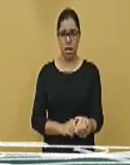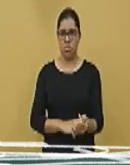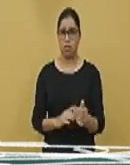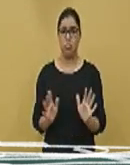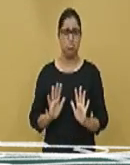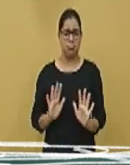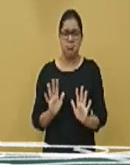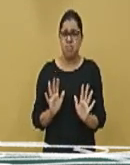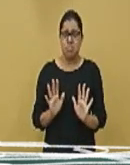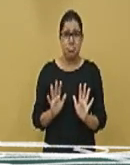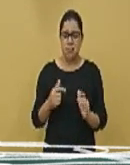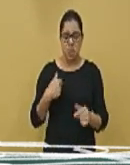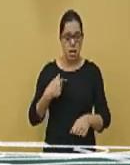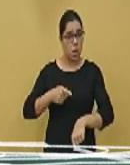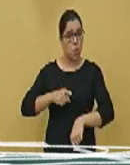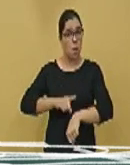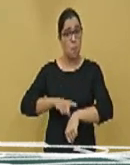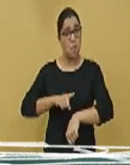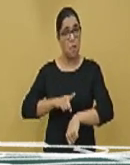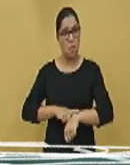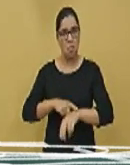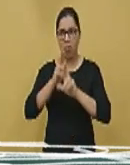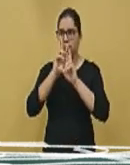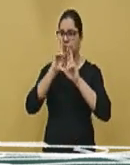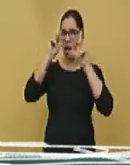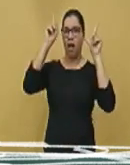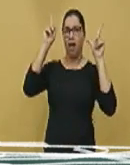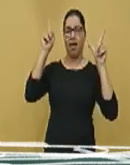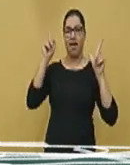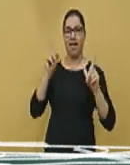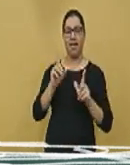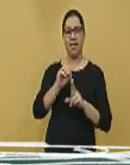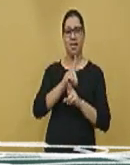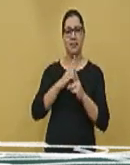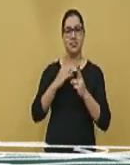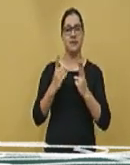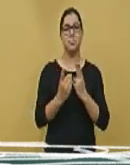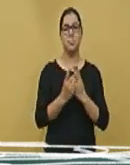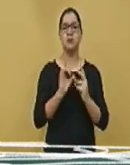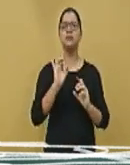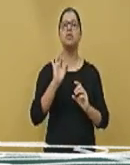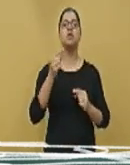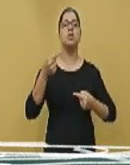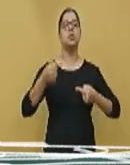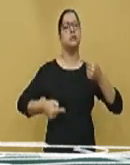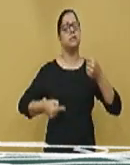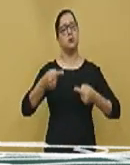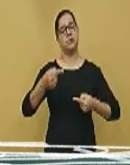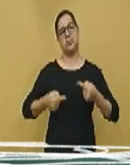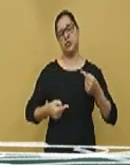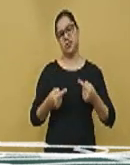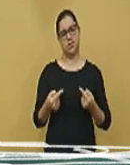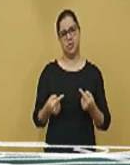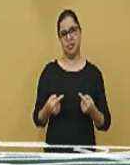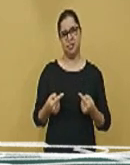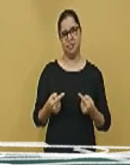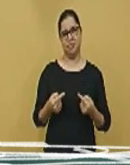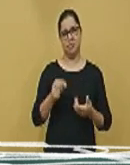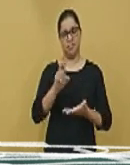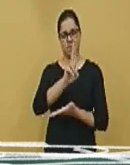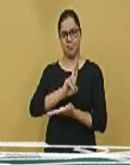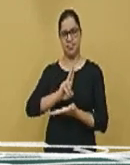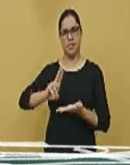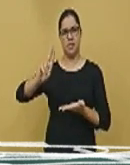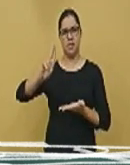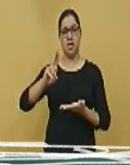absolutamente. Isso aqui é um momento ímpar da nossa universidade. Nós estamos discutindo gestão da universidade, né? As pessoas têm